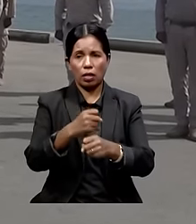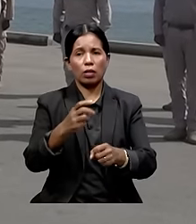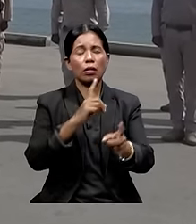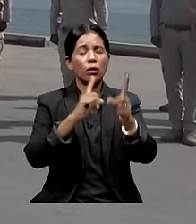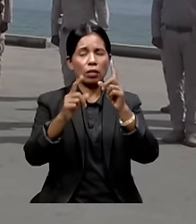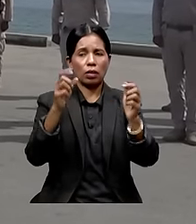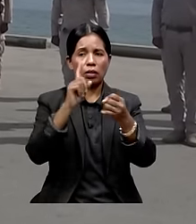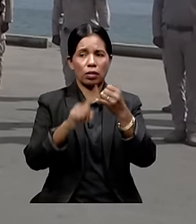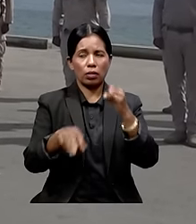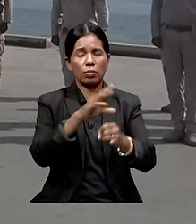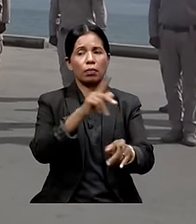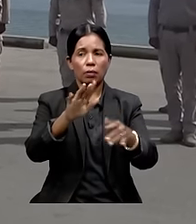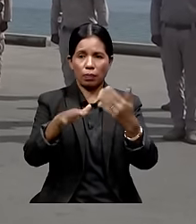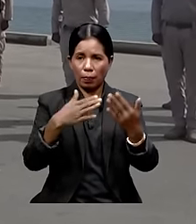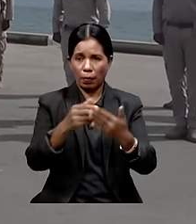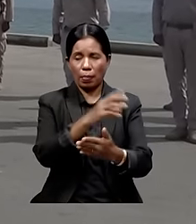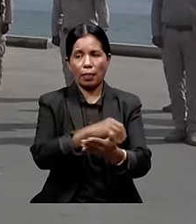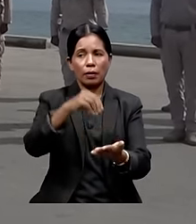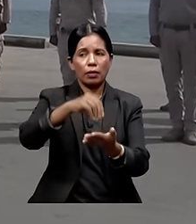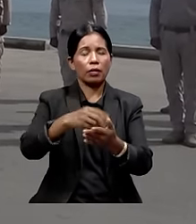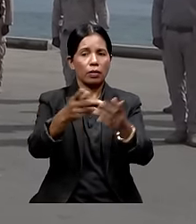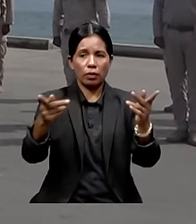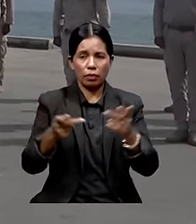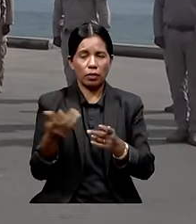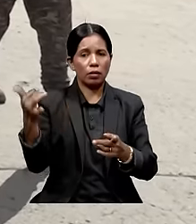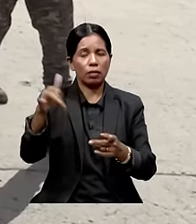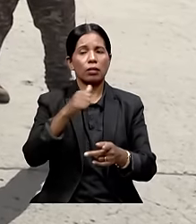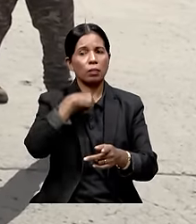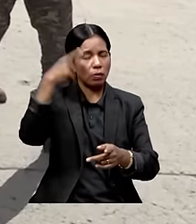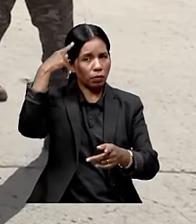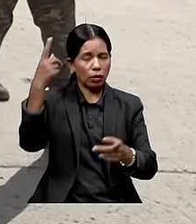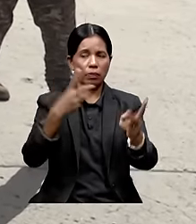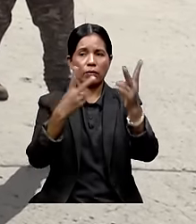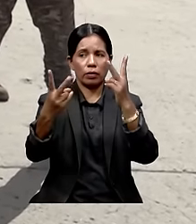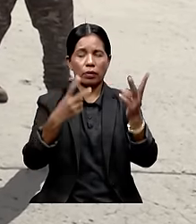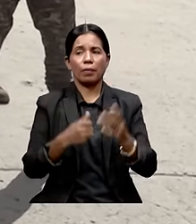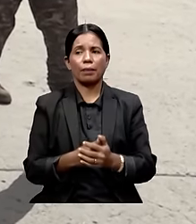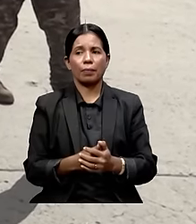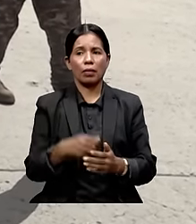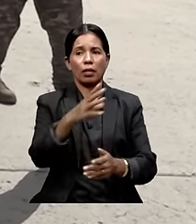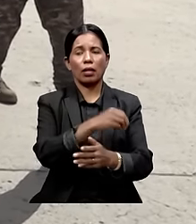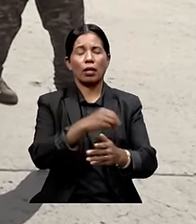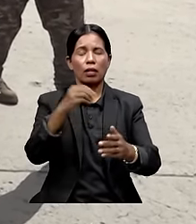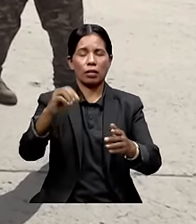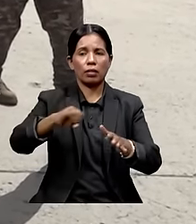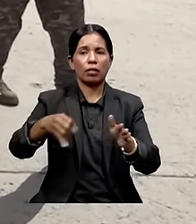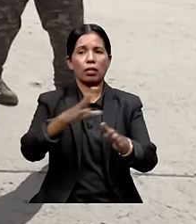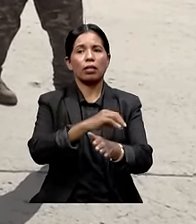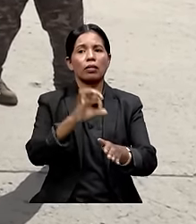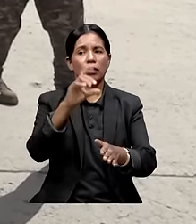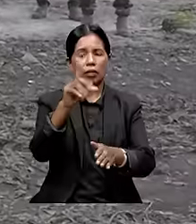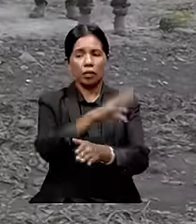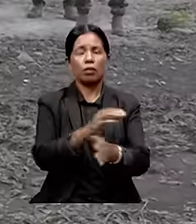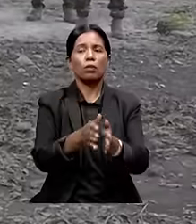equipa tarefa Pombo Mutin, nebe colocado ia fatin sira nebe Papa Francisco atu visita. E inspeção ne, Tenente General Falu Ratelaik, su